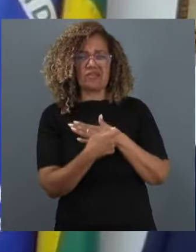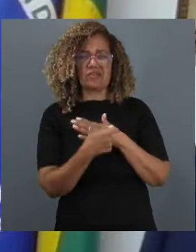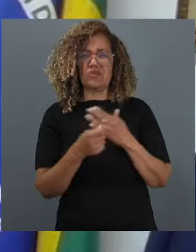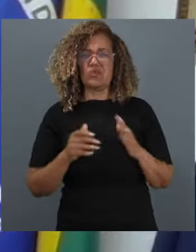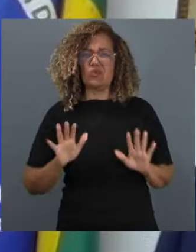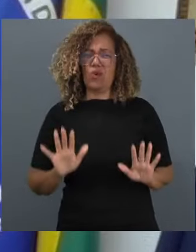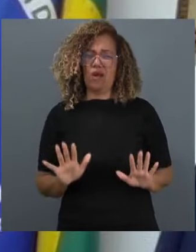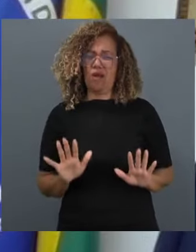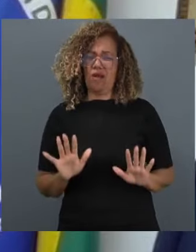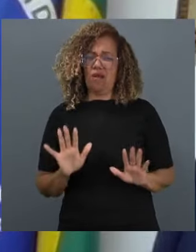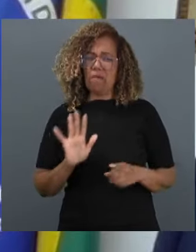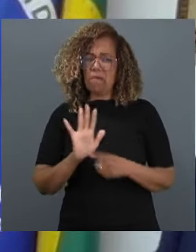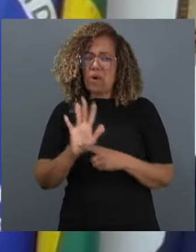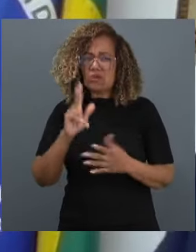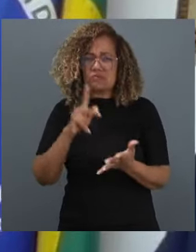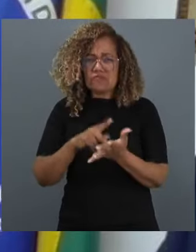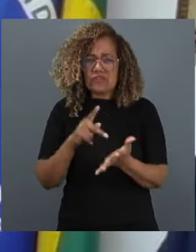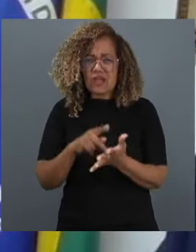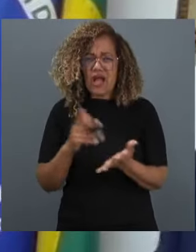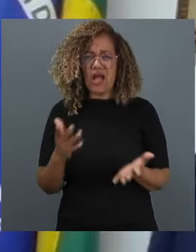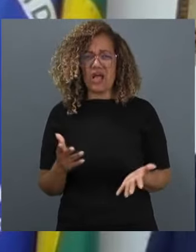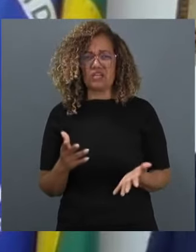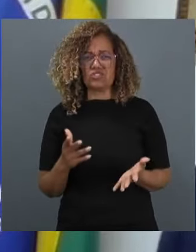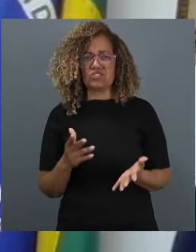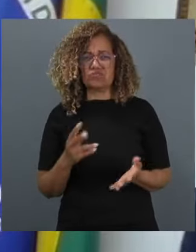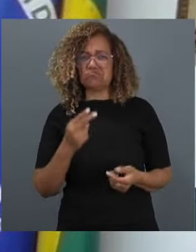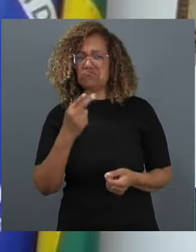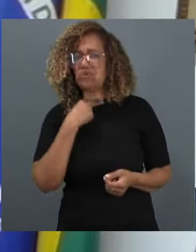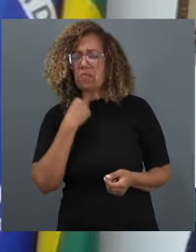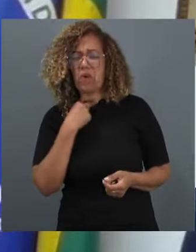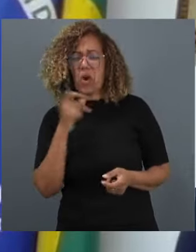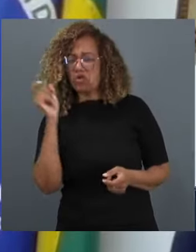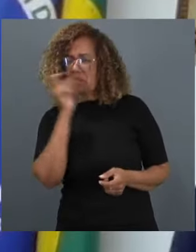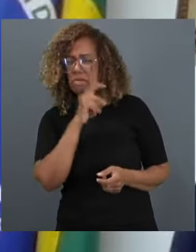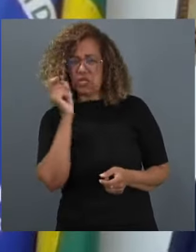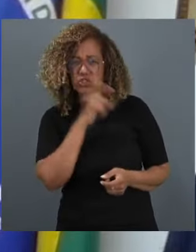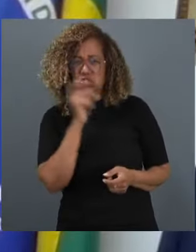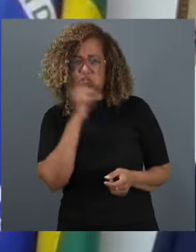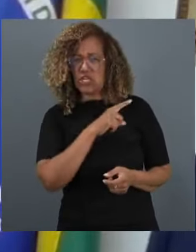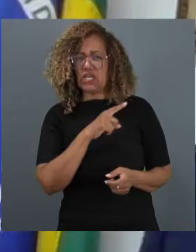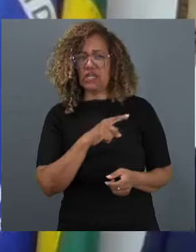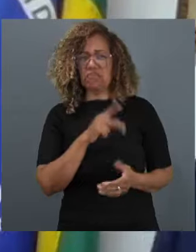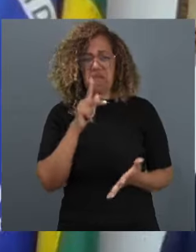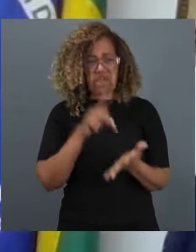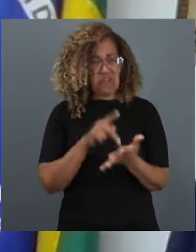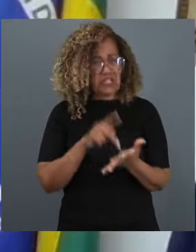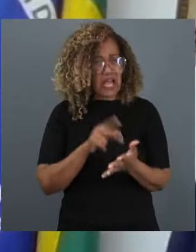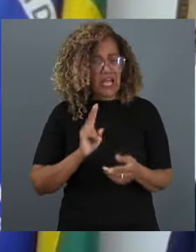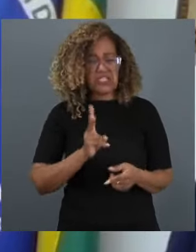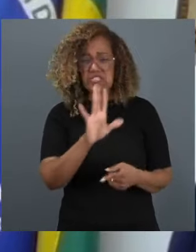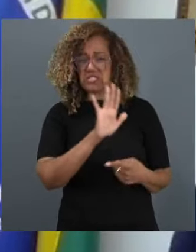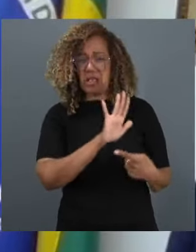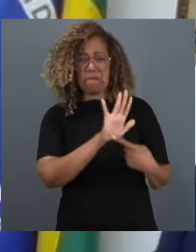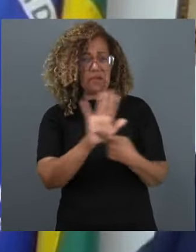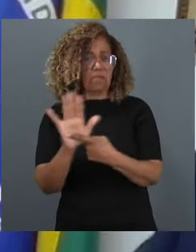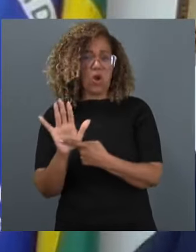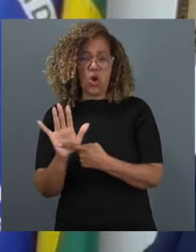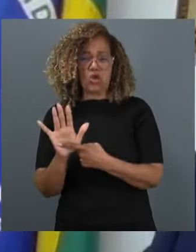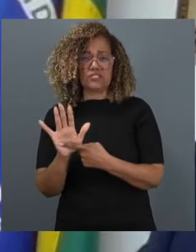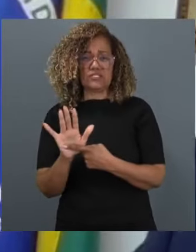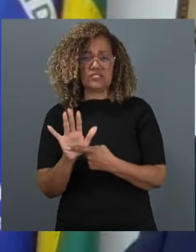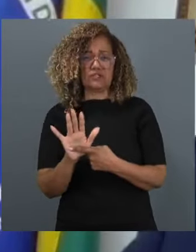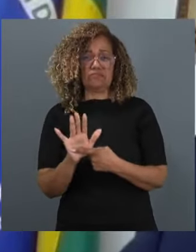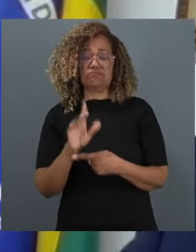está aí. Você se combate mentira com verdade. A verdade sempre vai prevalecer. E isso